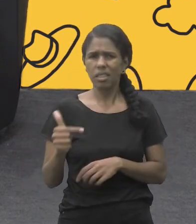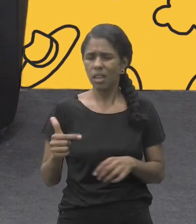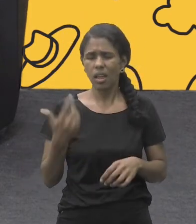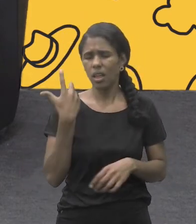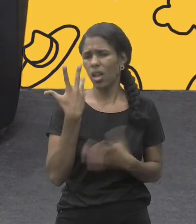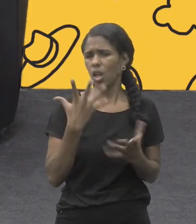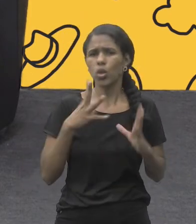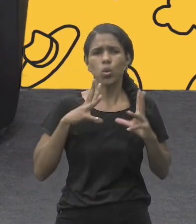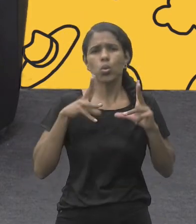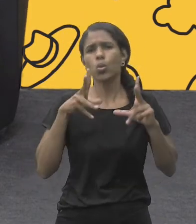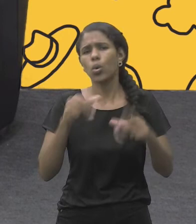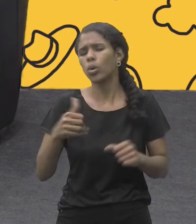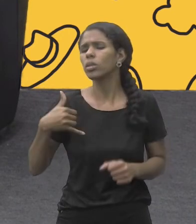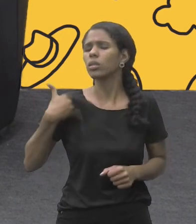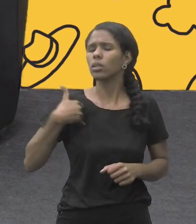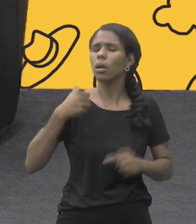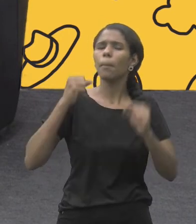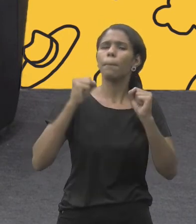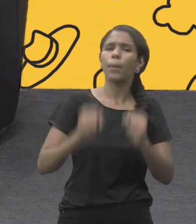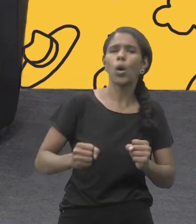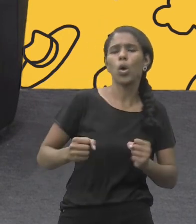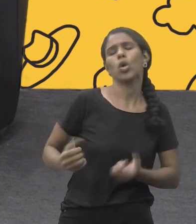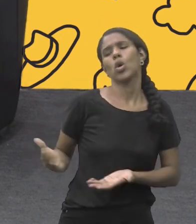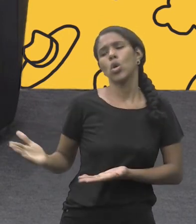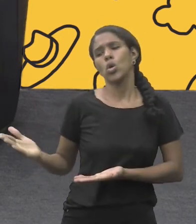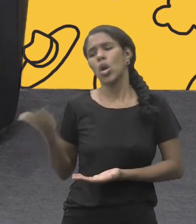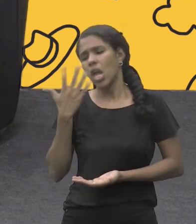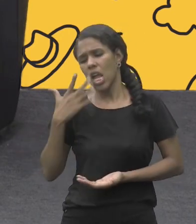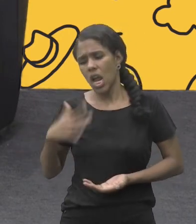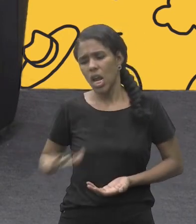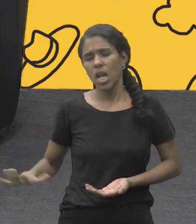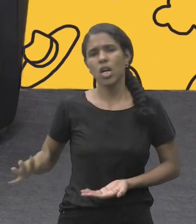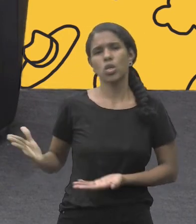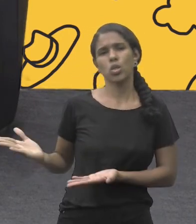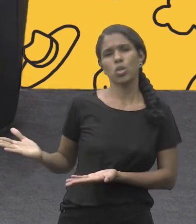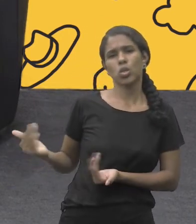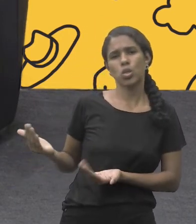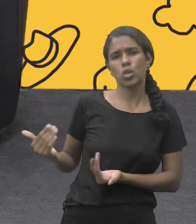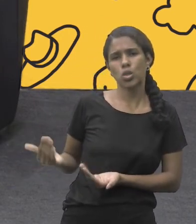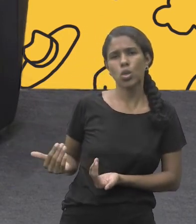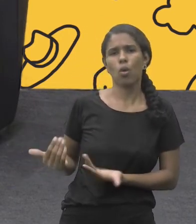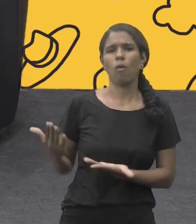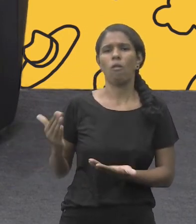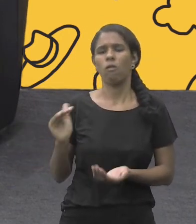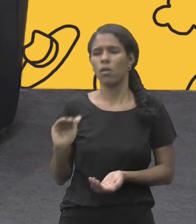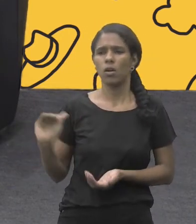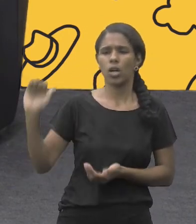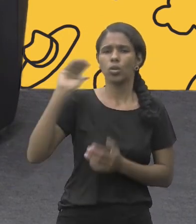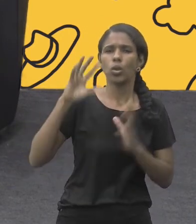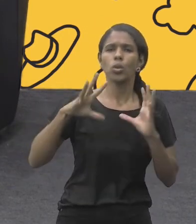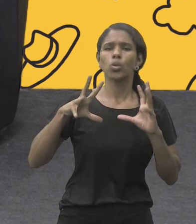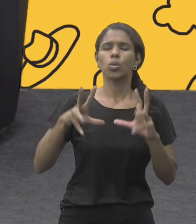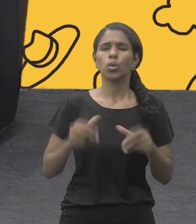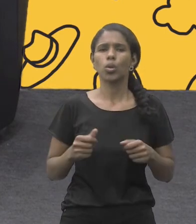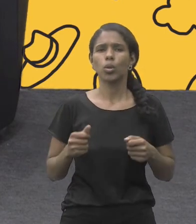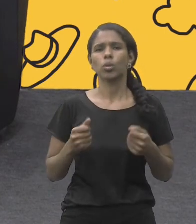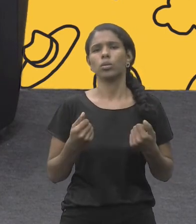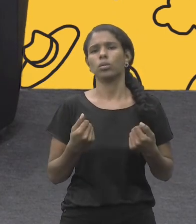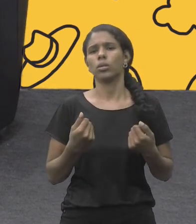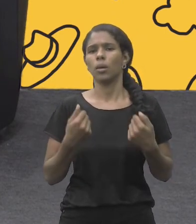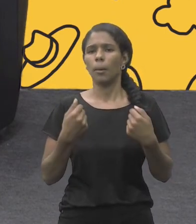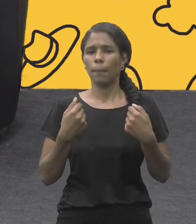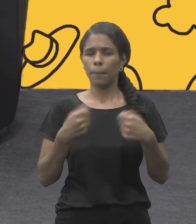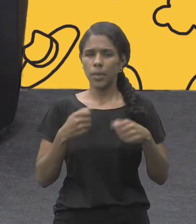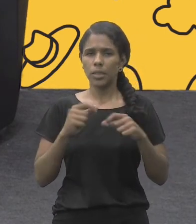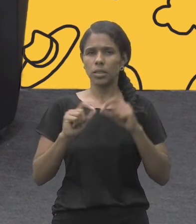ela não pode ir entrando em qualquer uma, né? Ela tem que ir na academia, ver como é que é, qual que é a